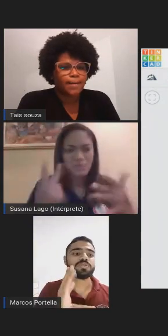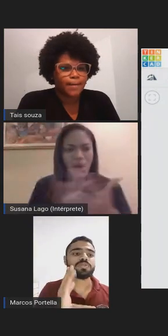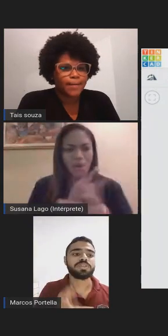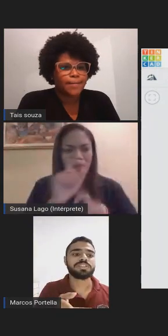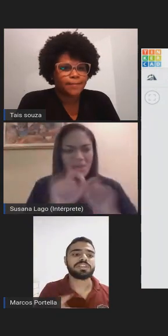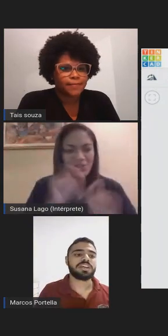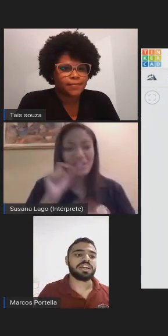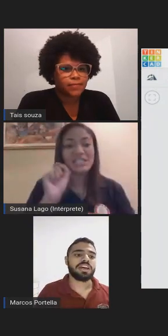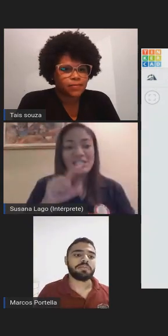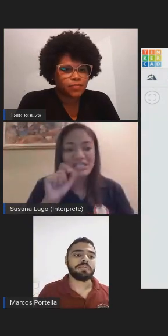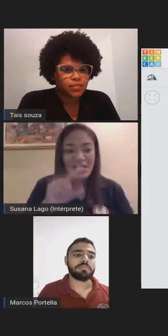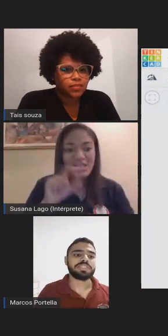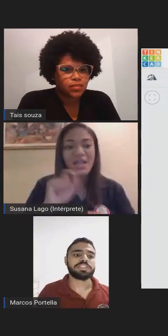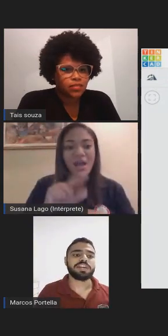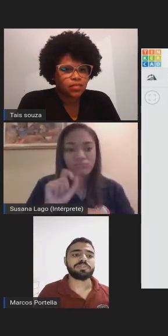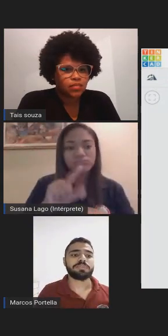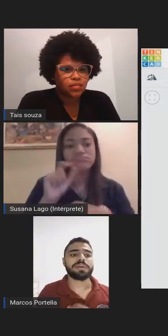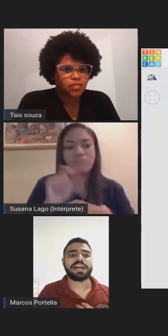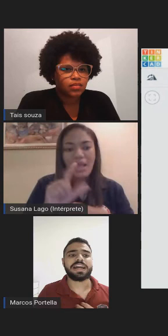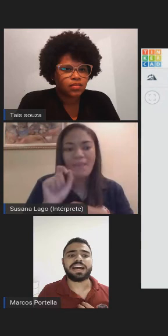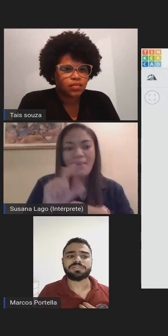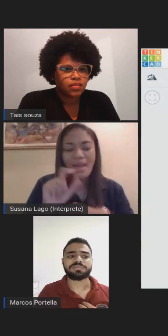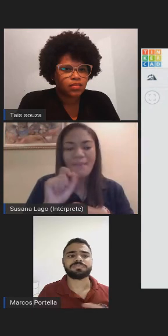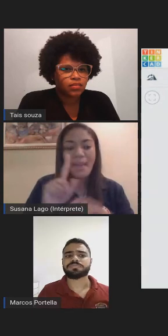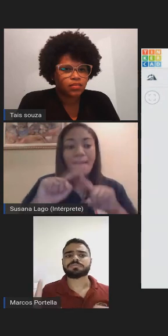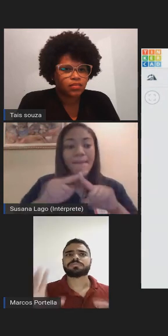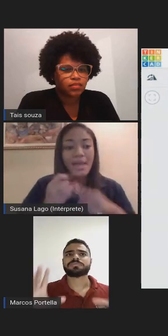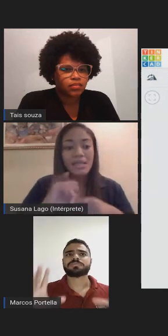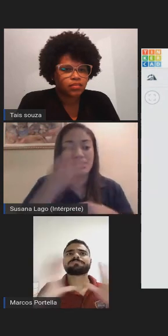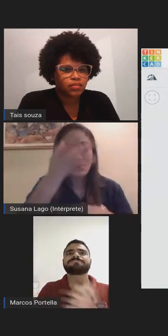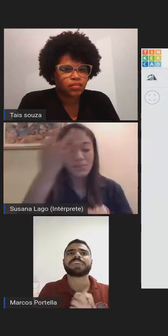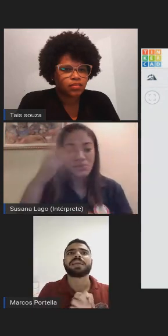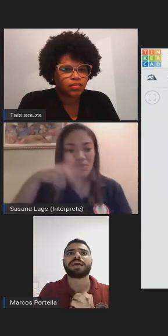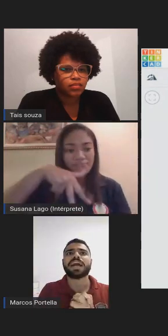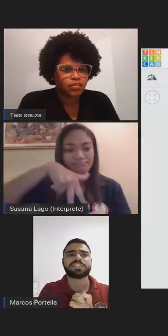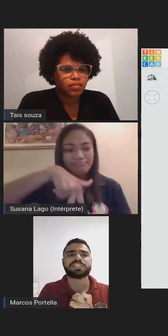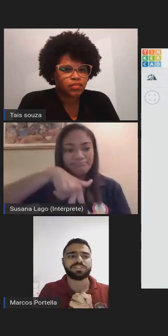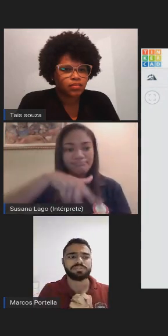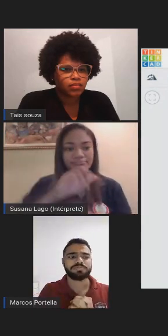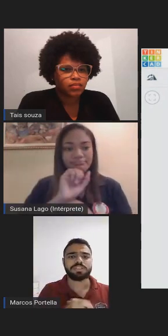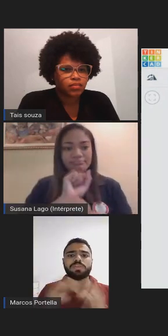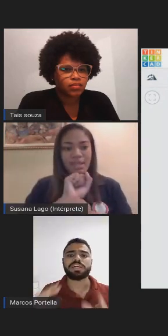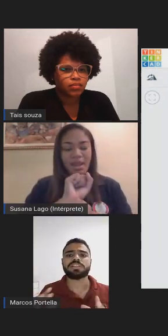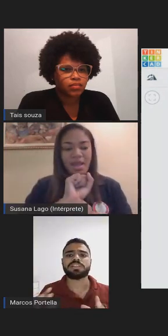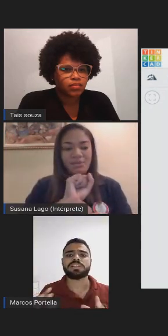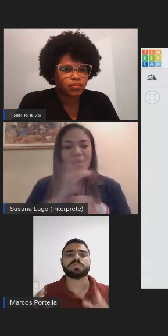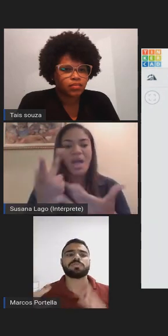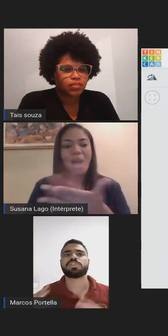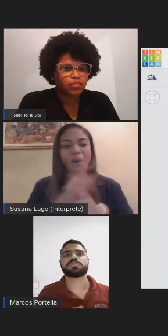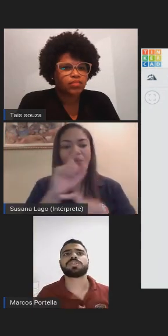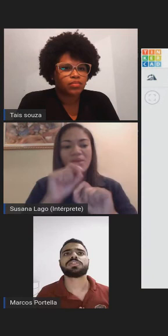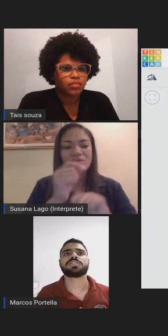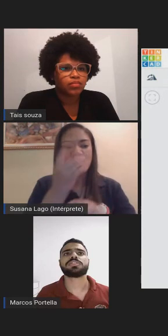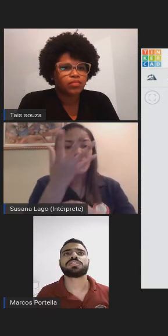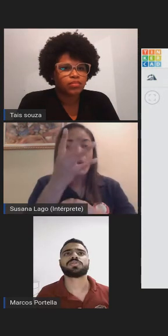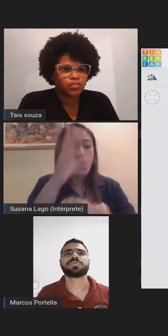ele conduz. Mas quando a gente fica muito tempo parado, ele apaga de novo. Então, isso é um